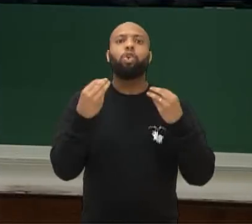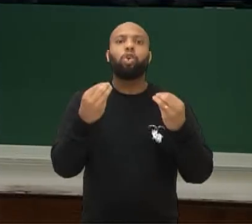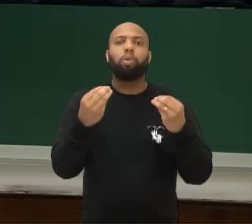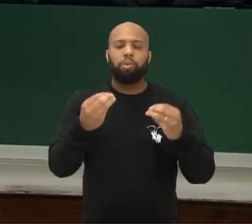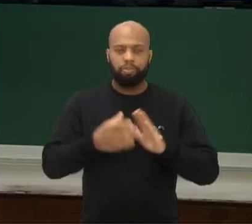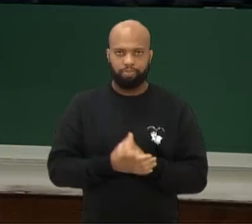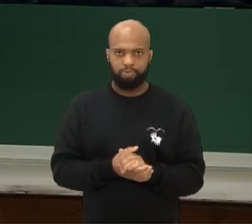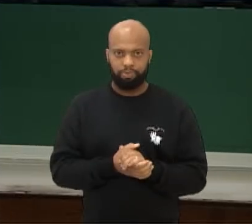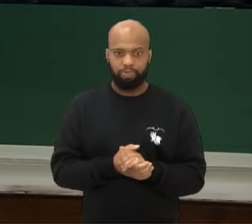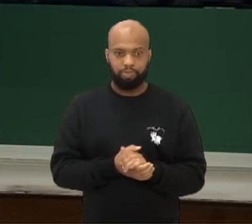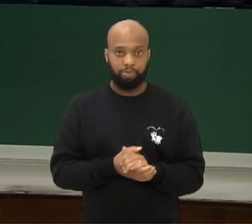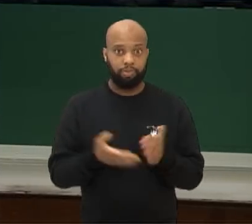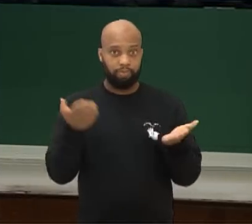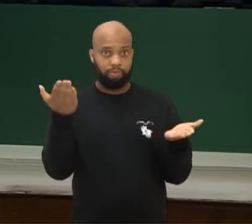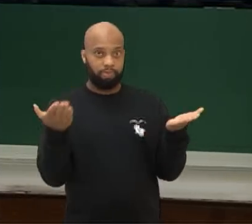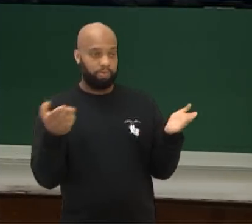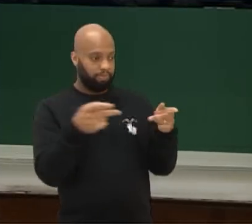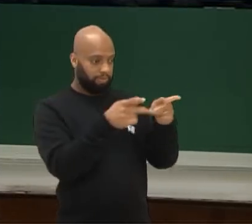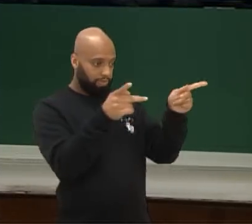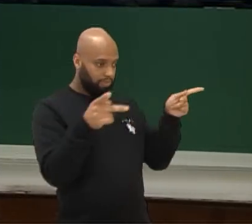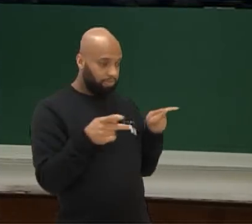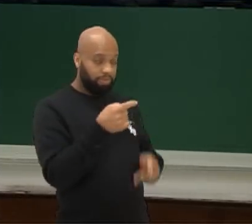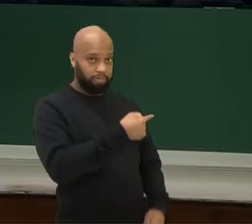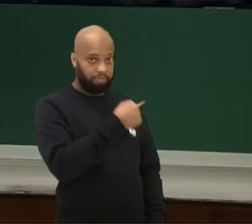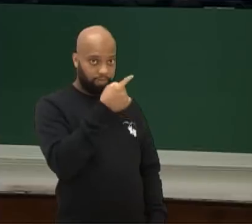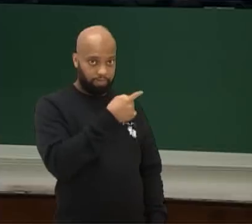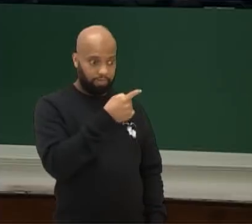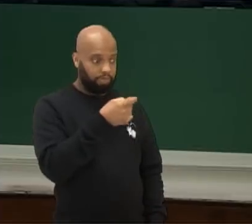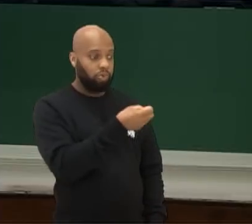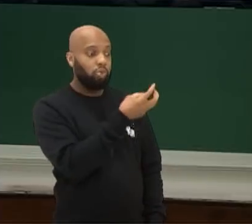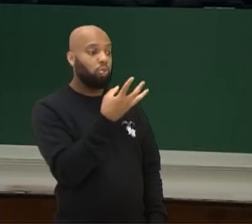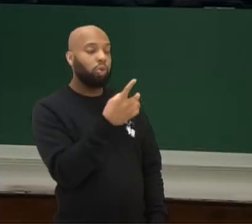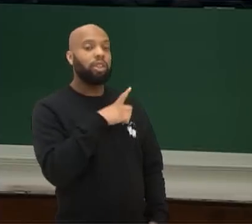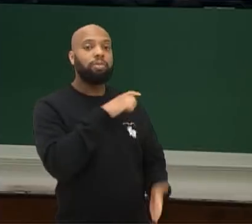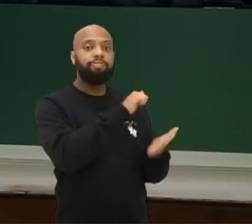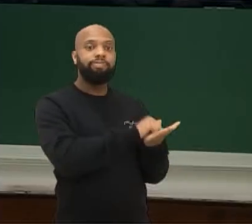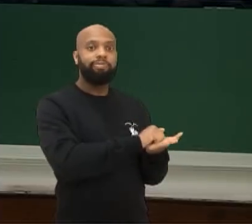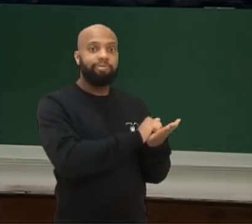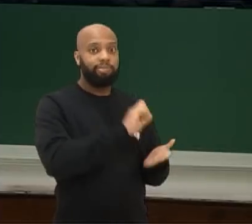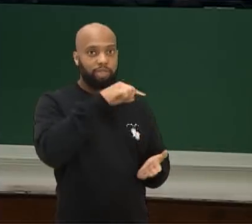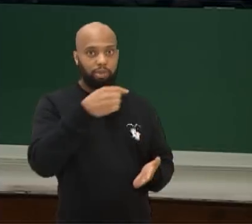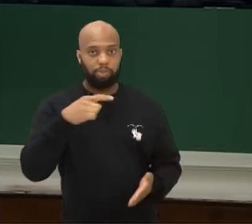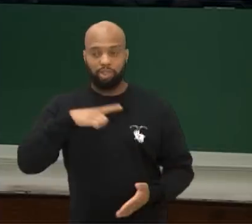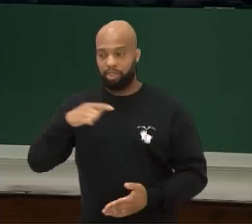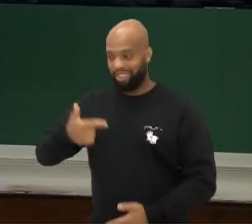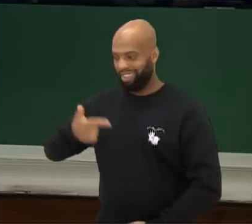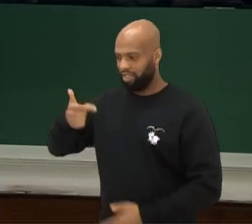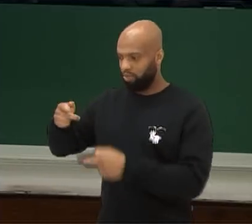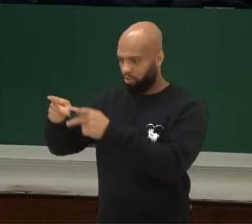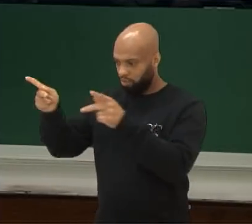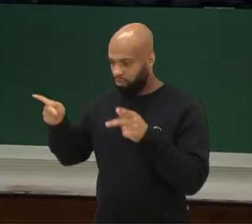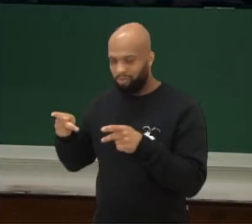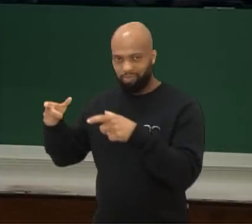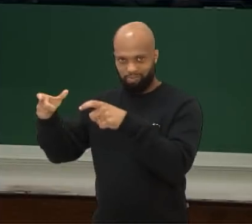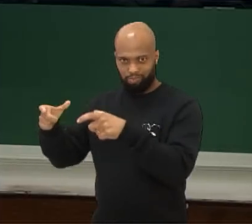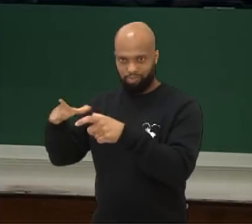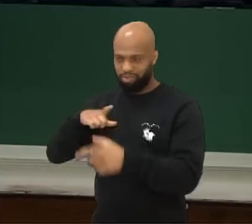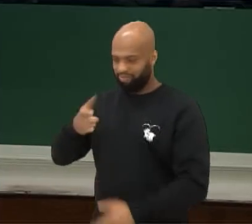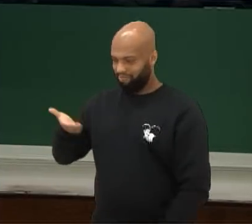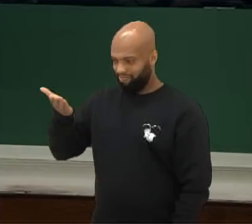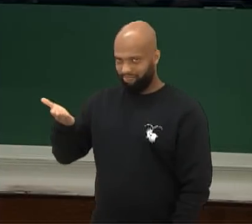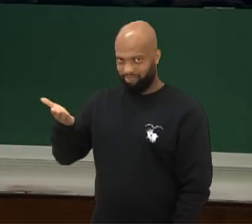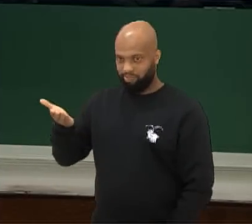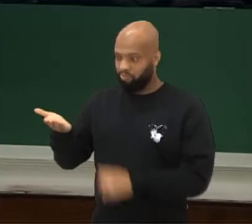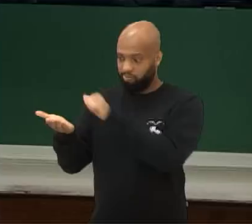interpretar primeiro a quantidade que tem no primeiro prato e depois a quantidade que tem no segundo prato.